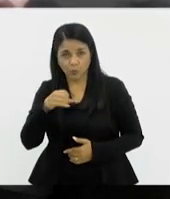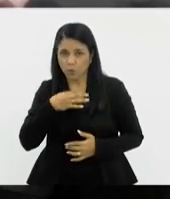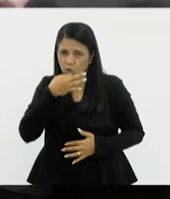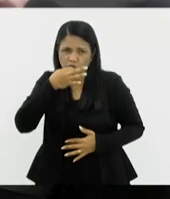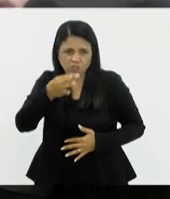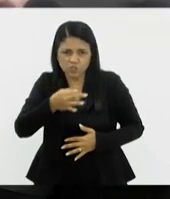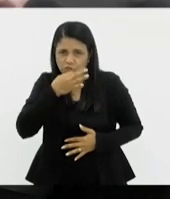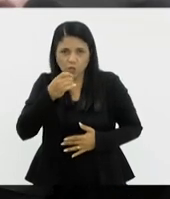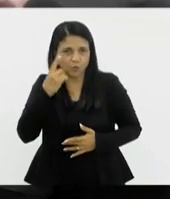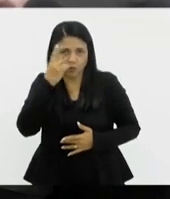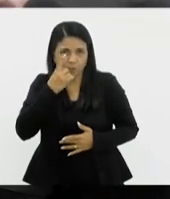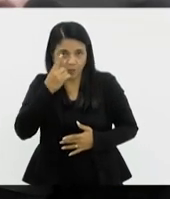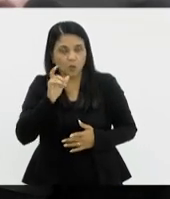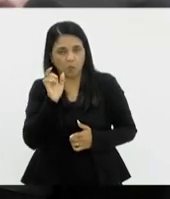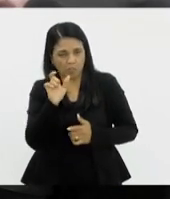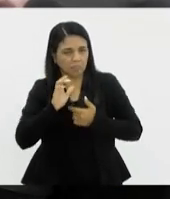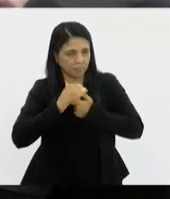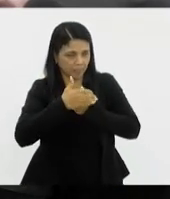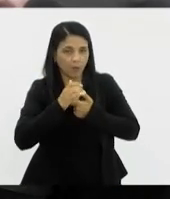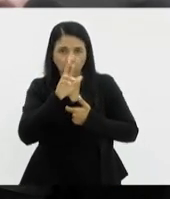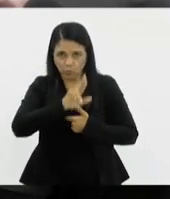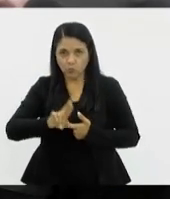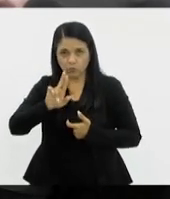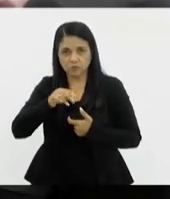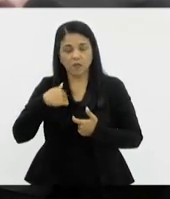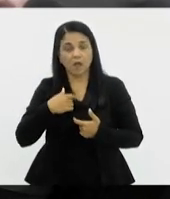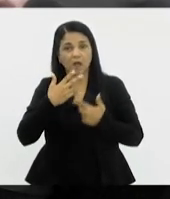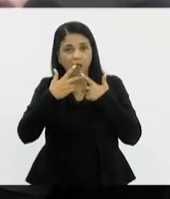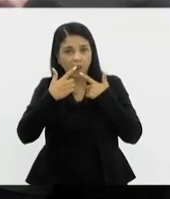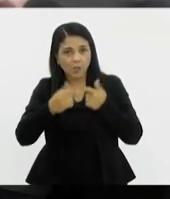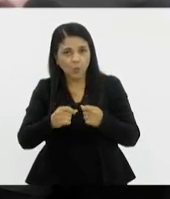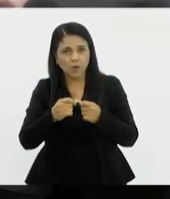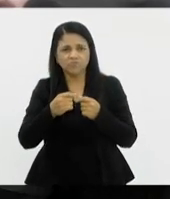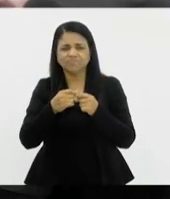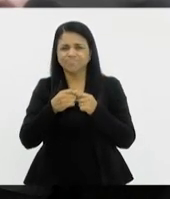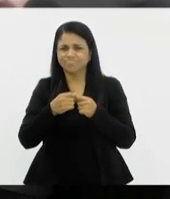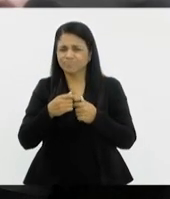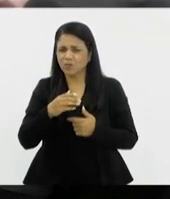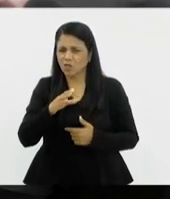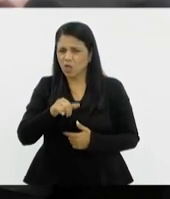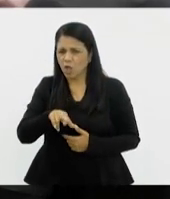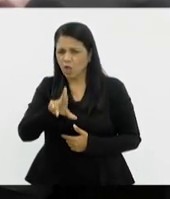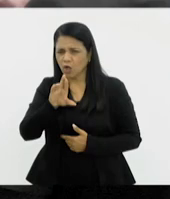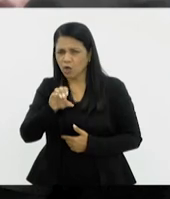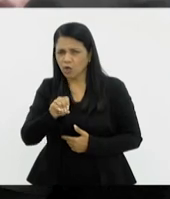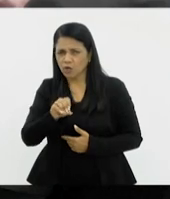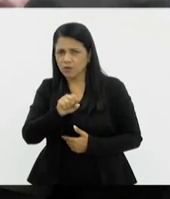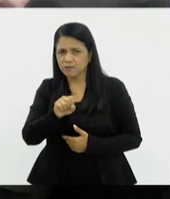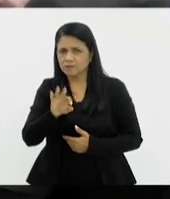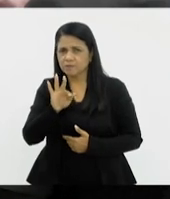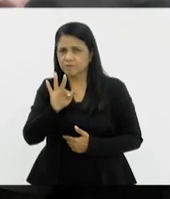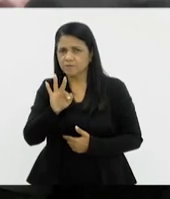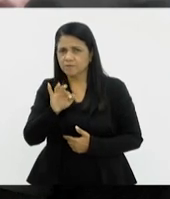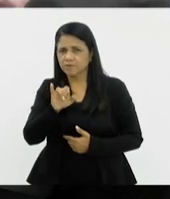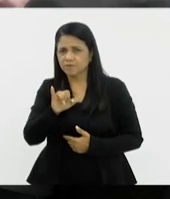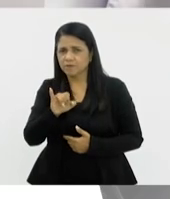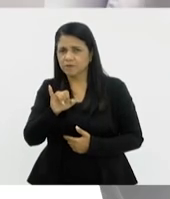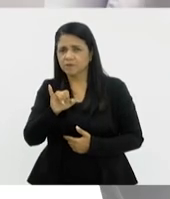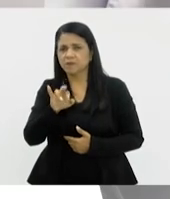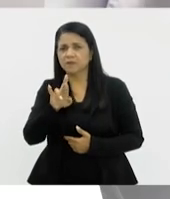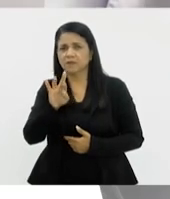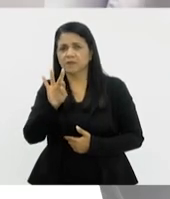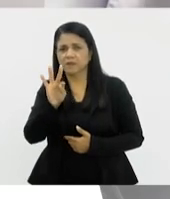um termo utilizado. Mas a nossa língua está indo para o brejo, né? Crossfiteiro. Bom saber que o deputado Delaroli é